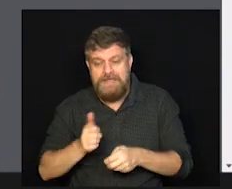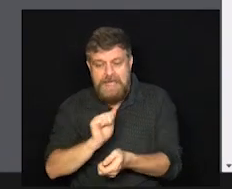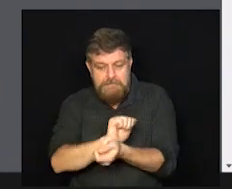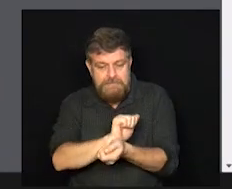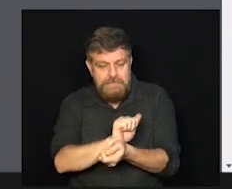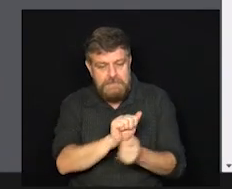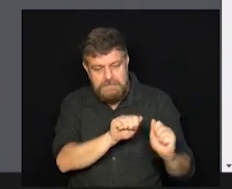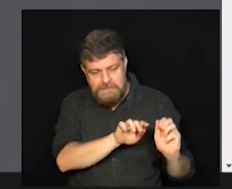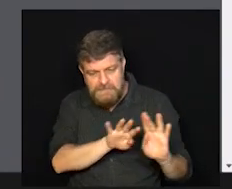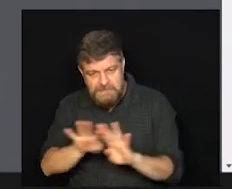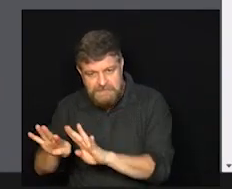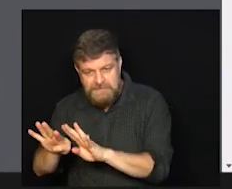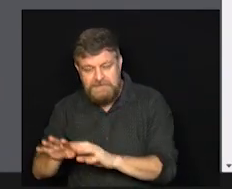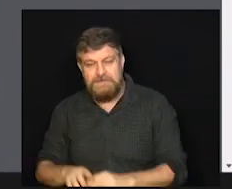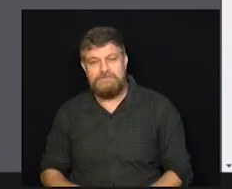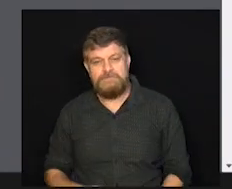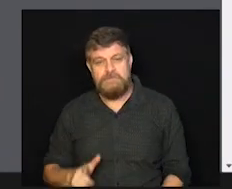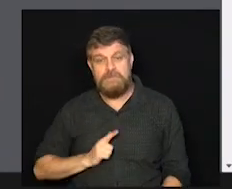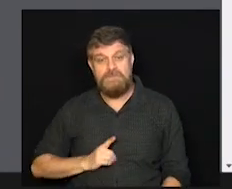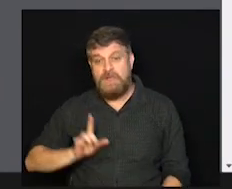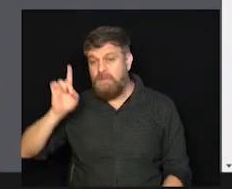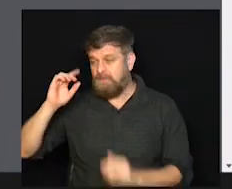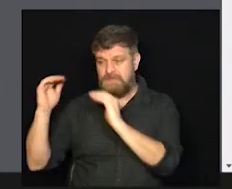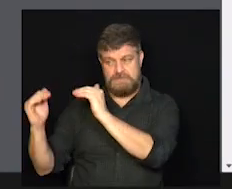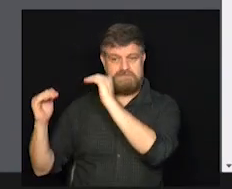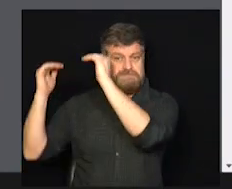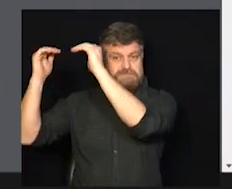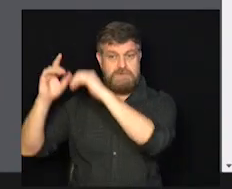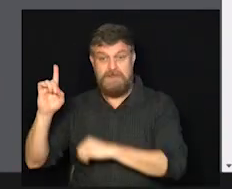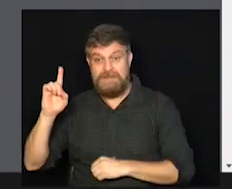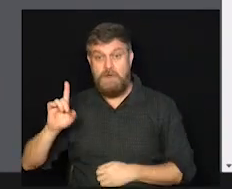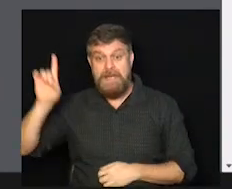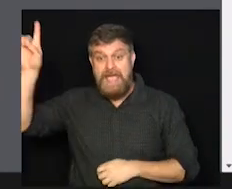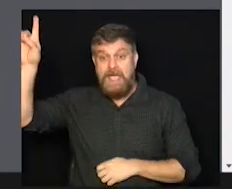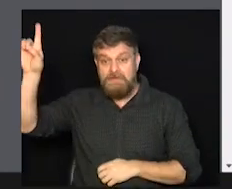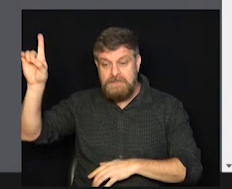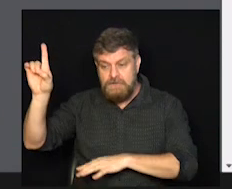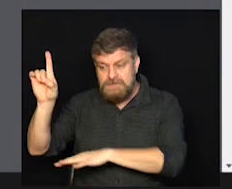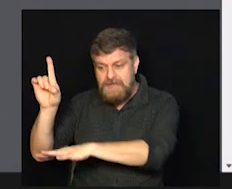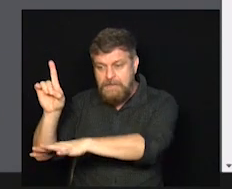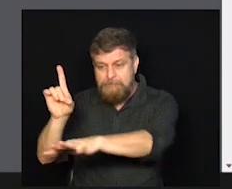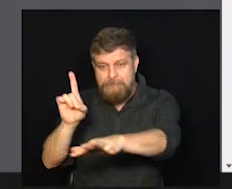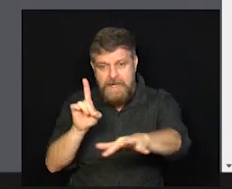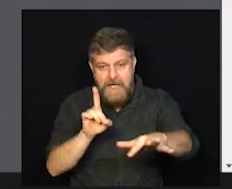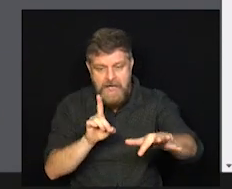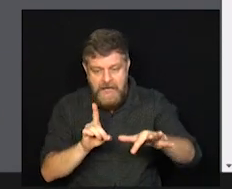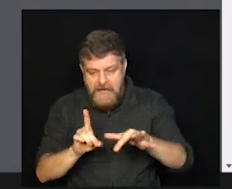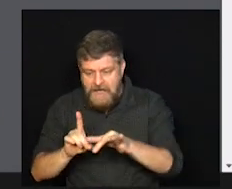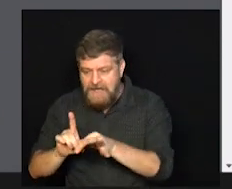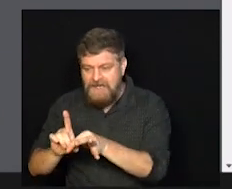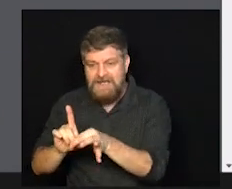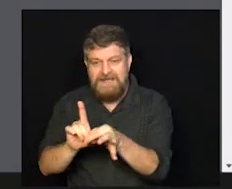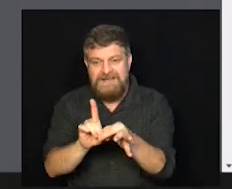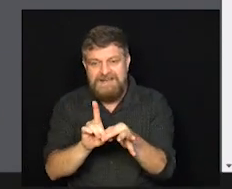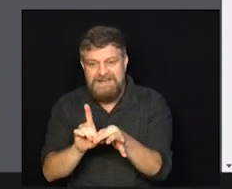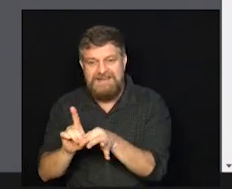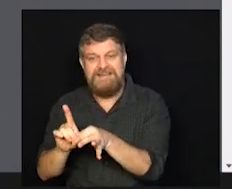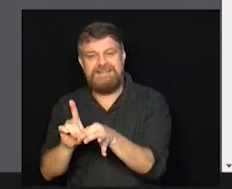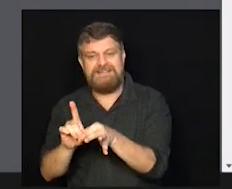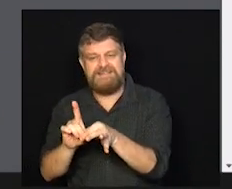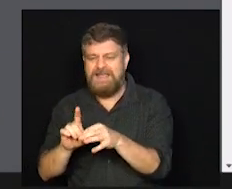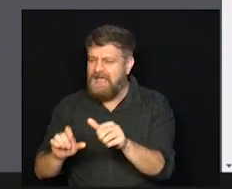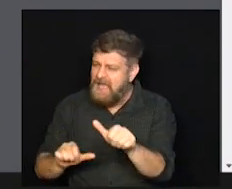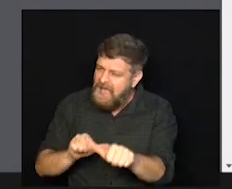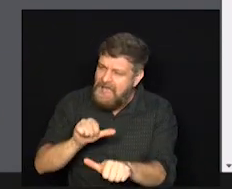foi um jargão muito mal feito, mas um Deus no meio de todos. Um Deus no meio de todos muda toda a configuração